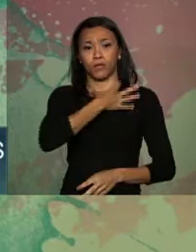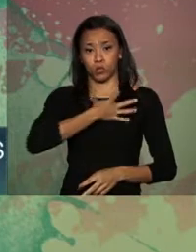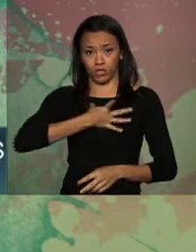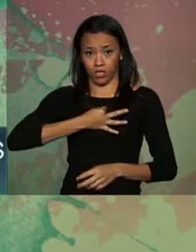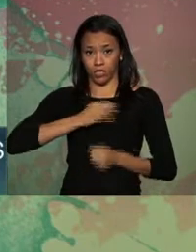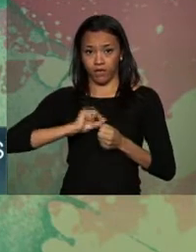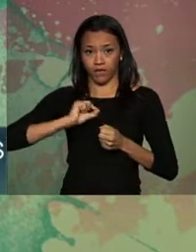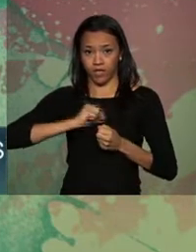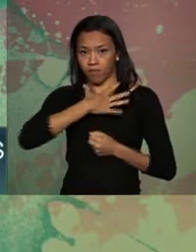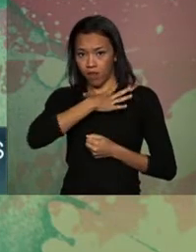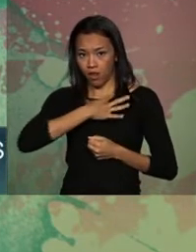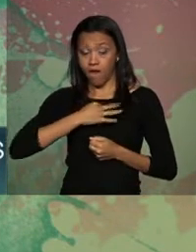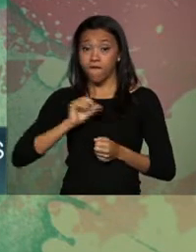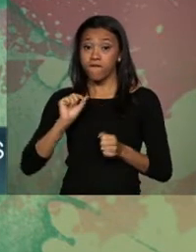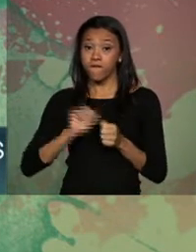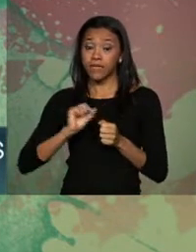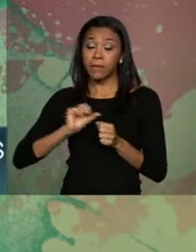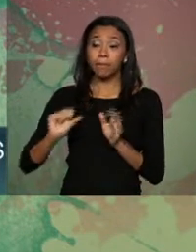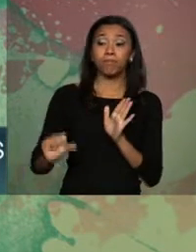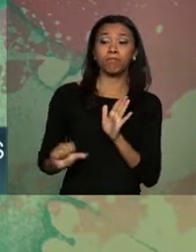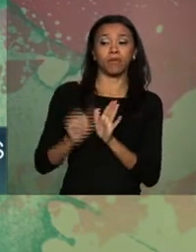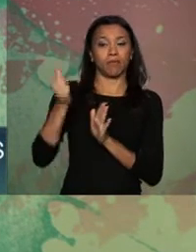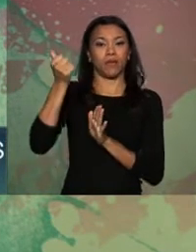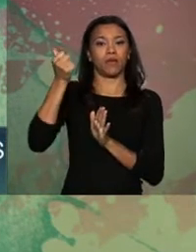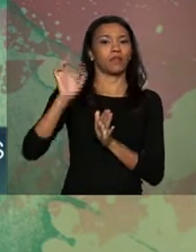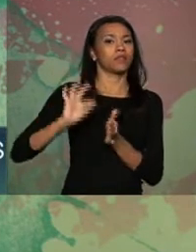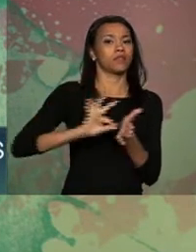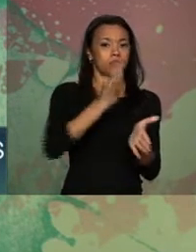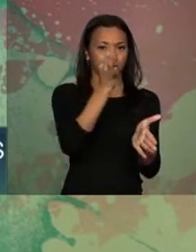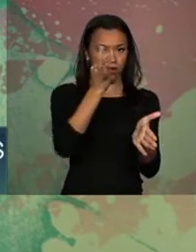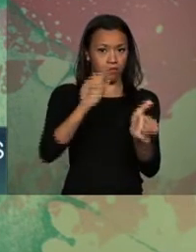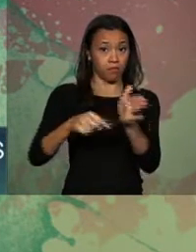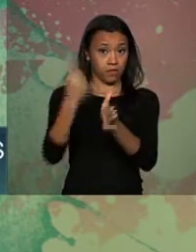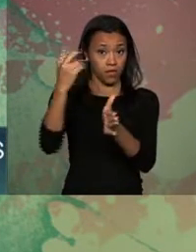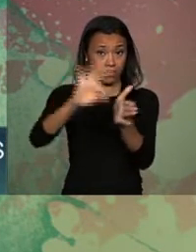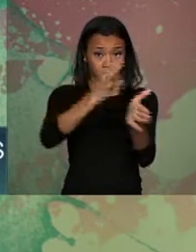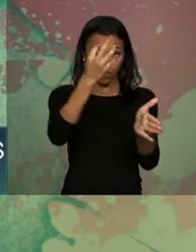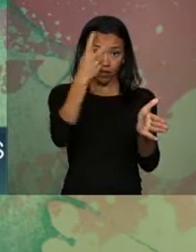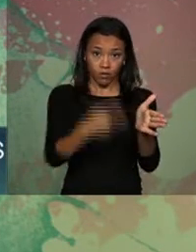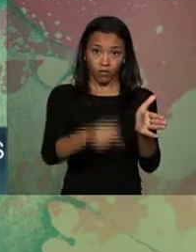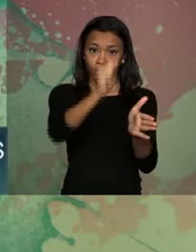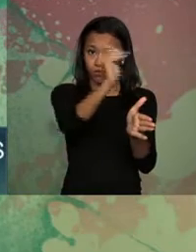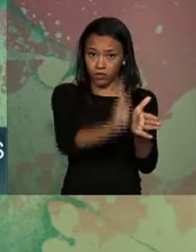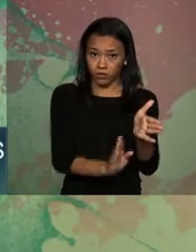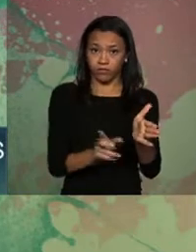a primeira inscrição como empreendedor individual no Brasil.